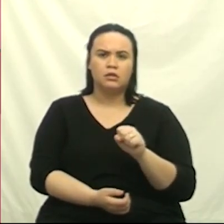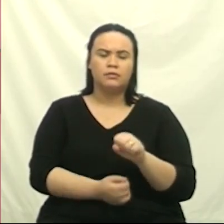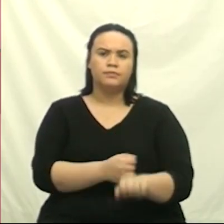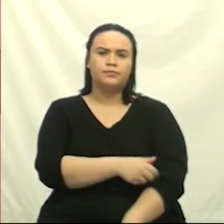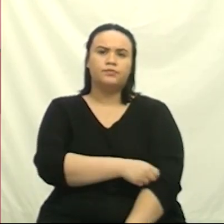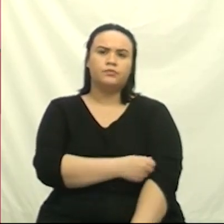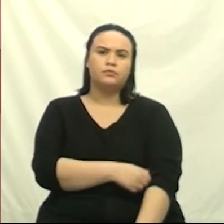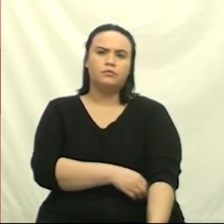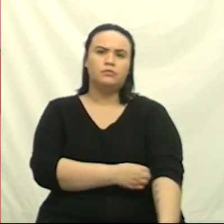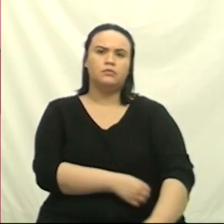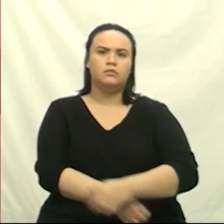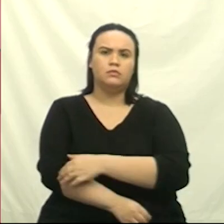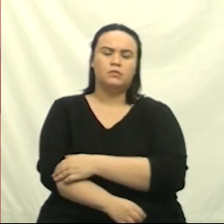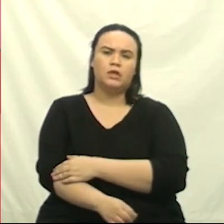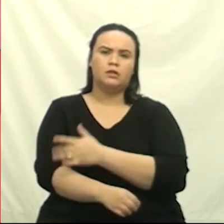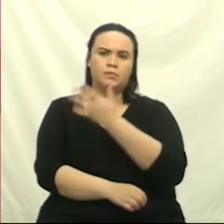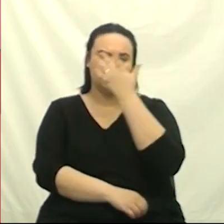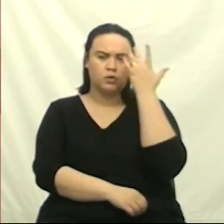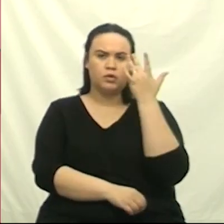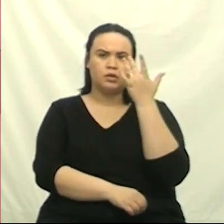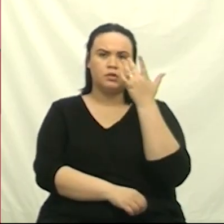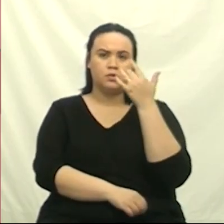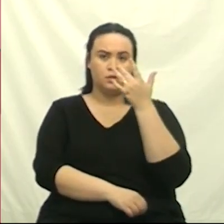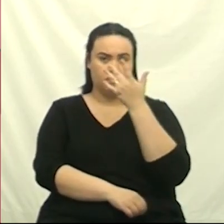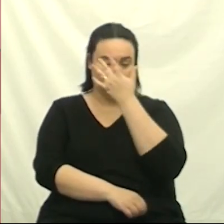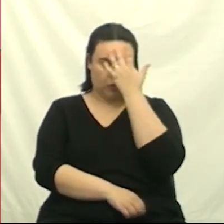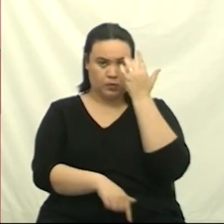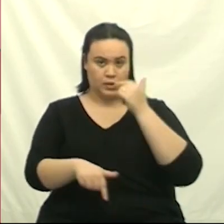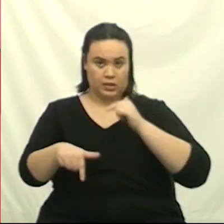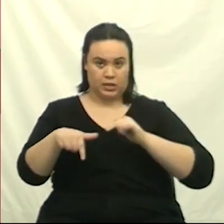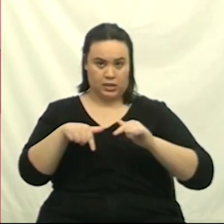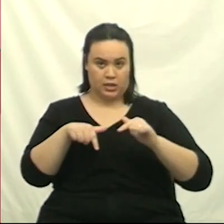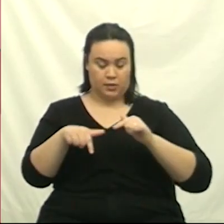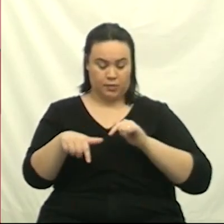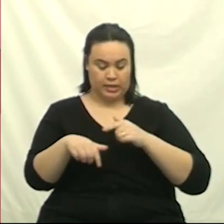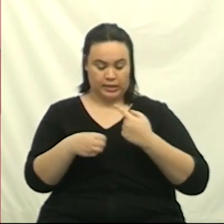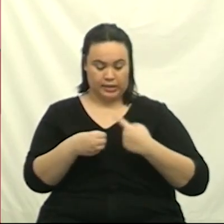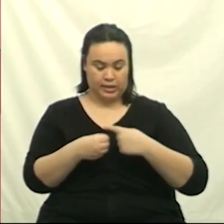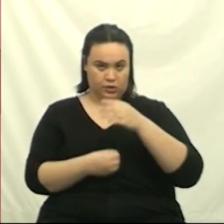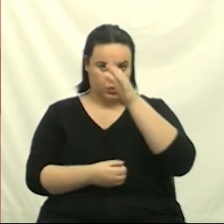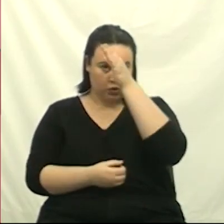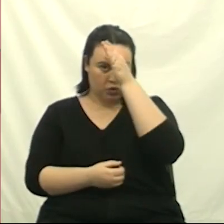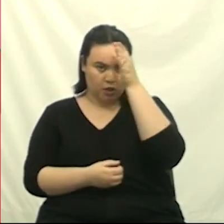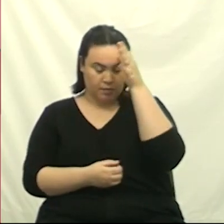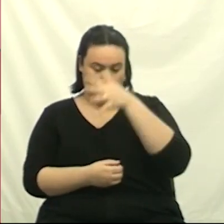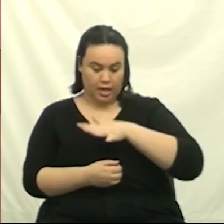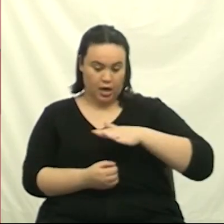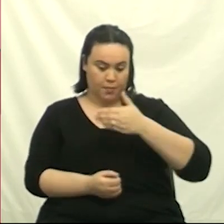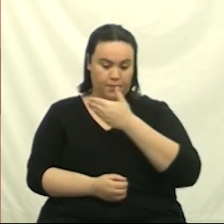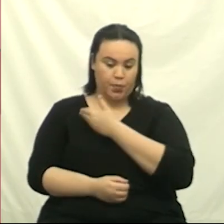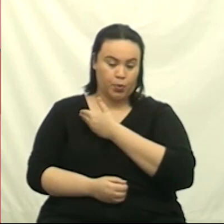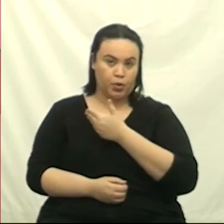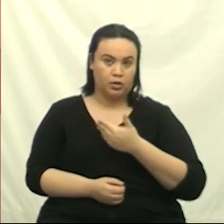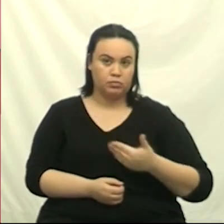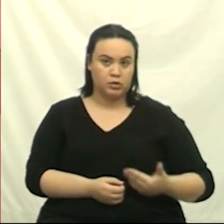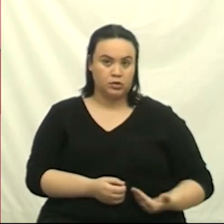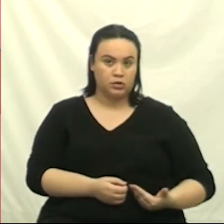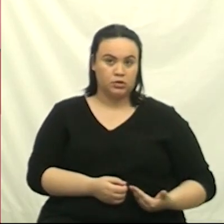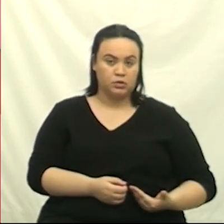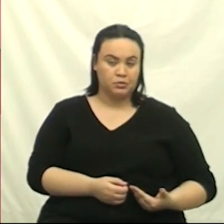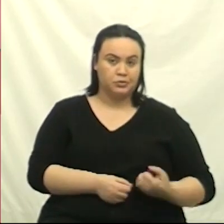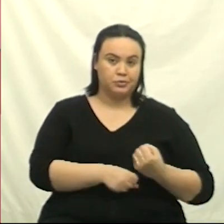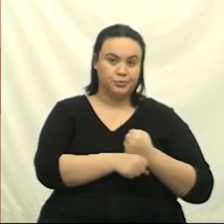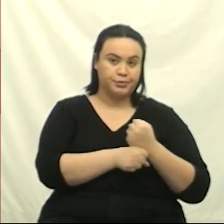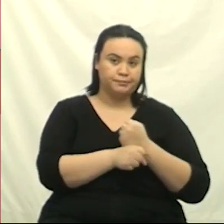das derrotas que os servidores aliás que os trabalhadores e trabalhadoras desse município do serviço público tiveram ao longo dos últimos